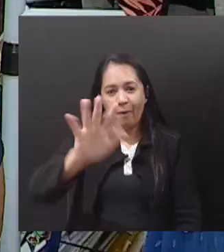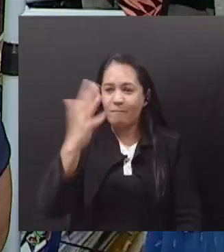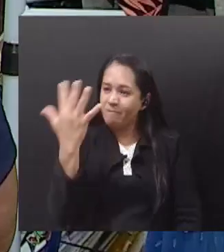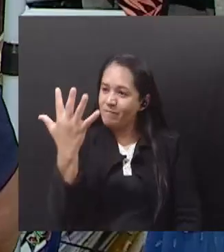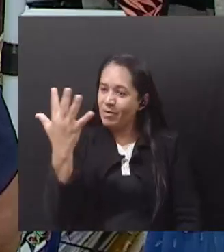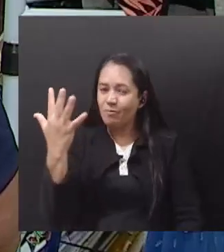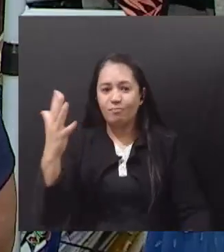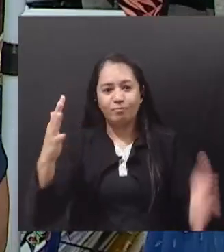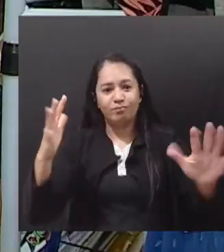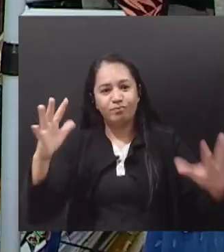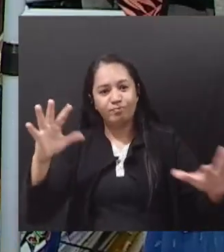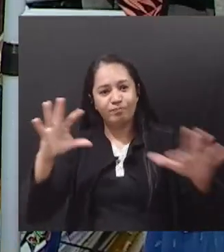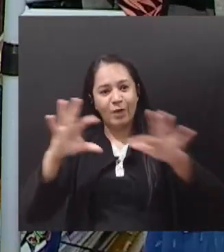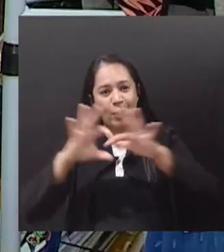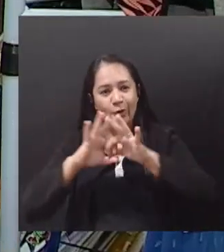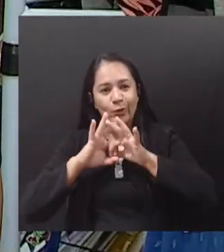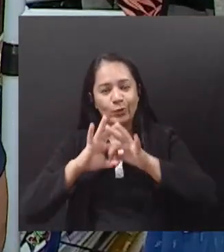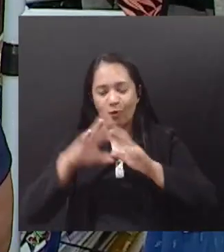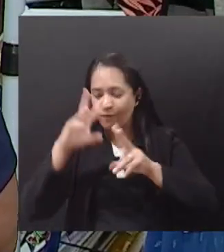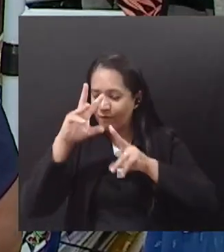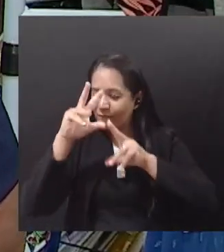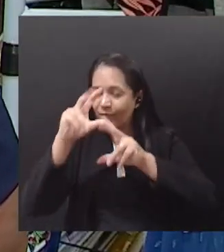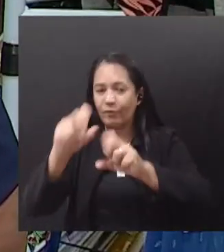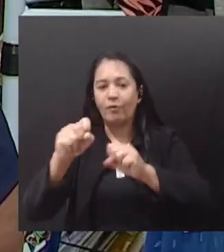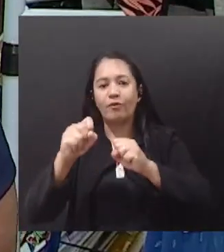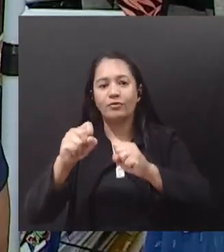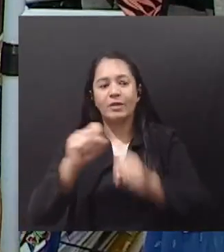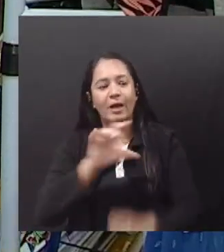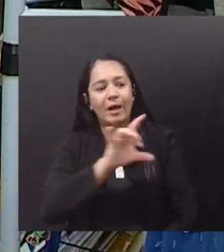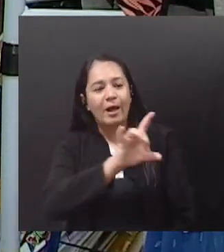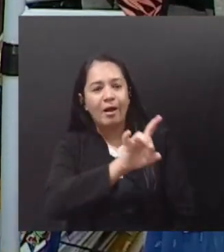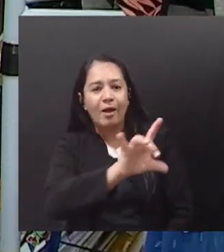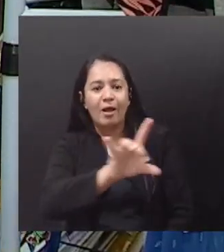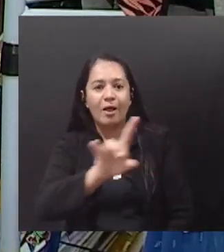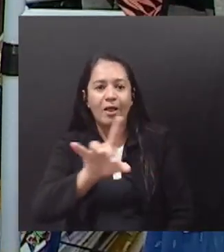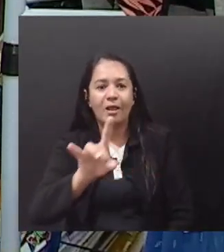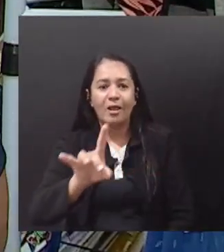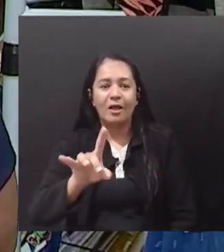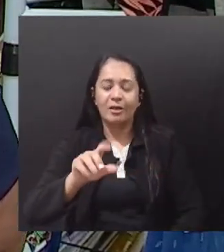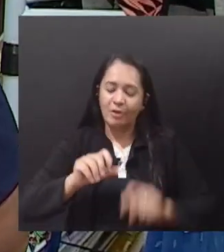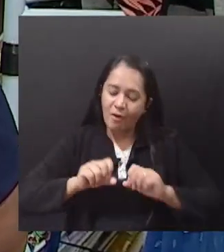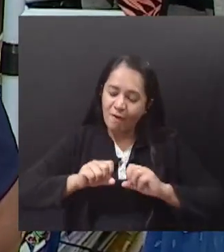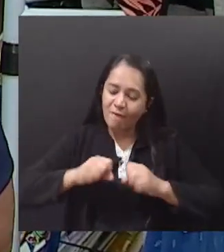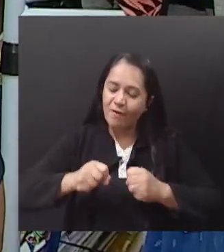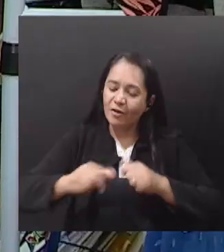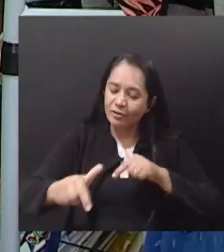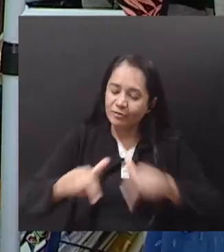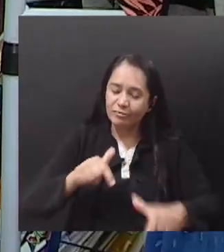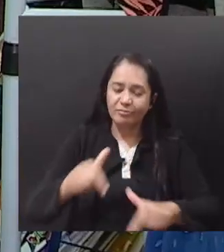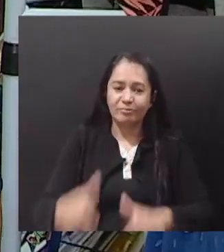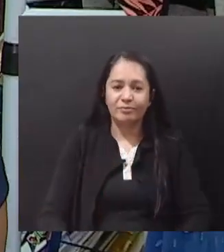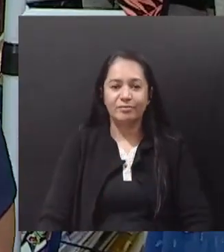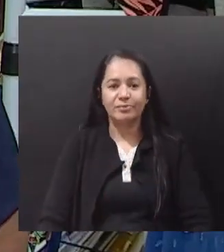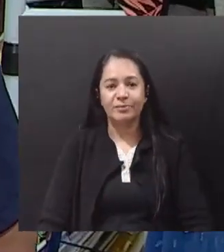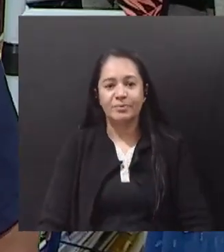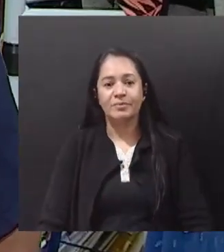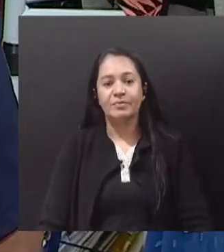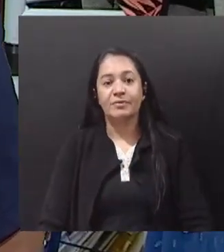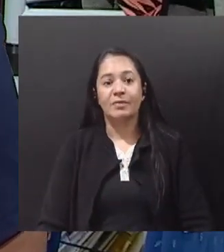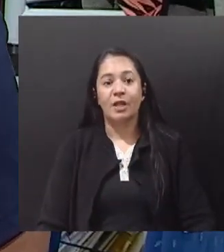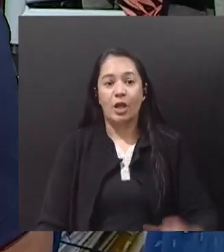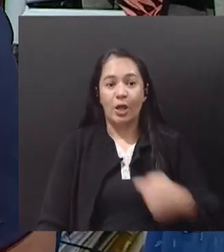que se fortalecem e que cada uma dá o seu quinhão para fazer esse grande trabalho. Então, para mim